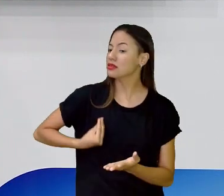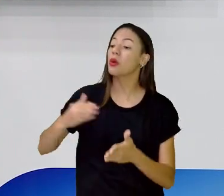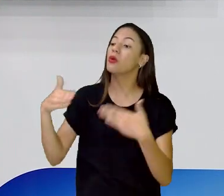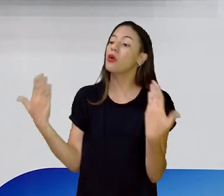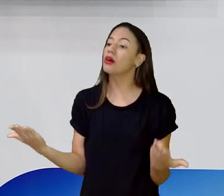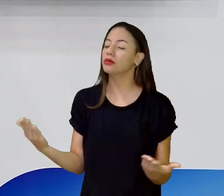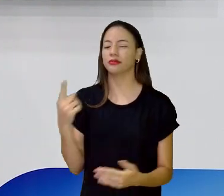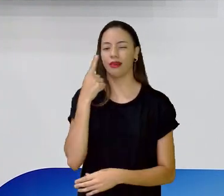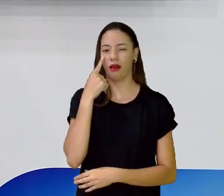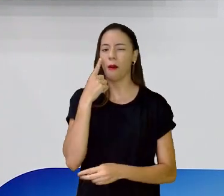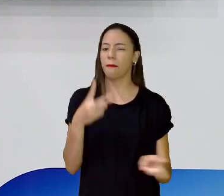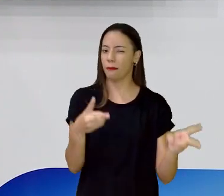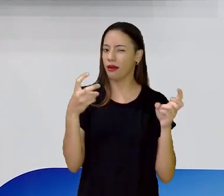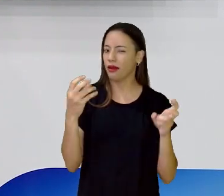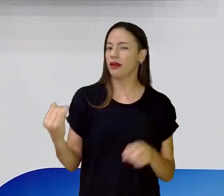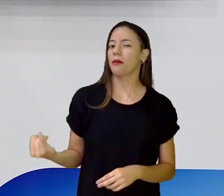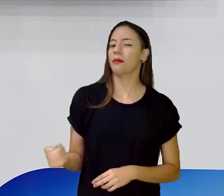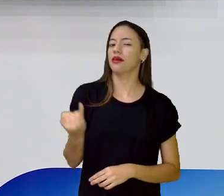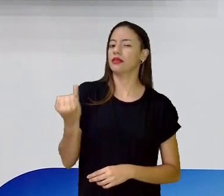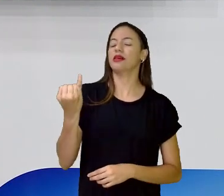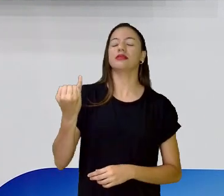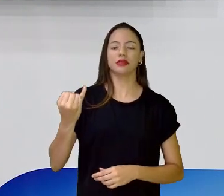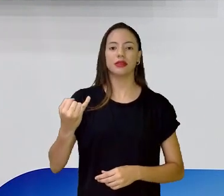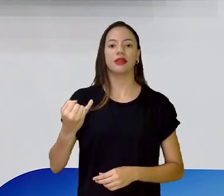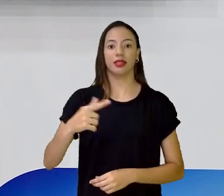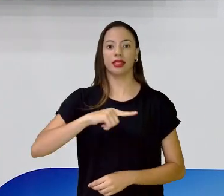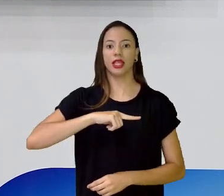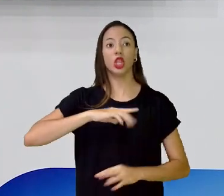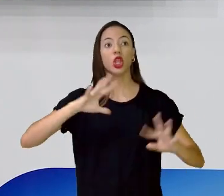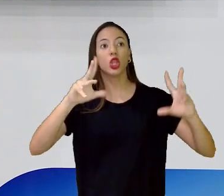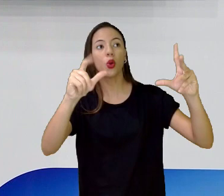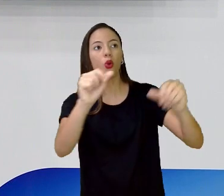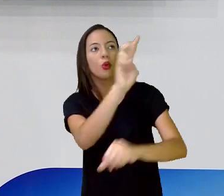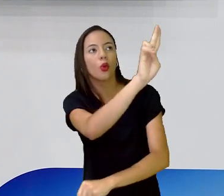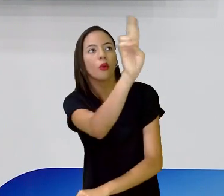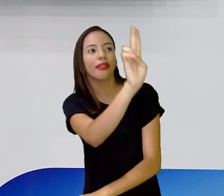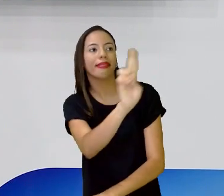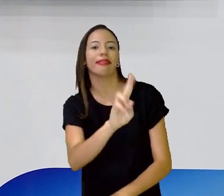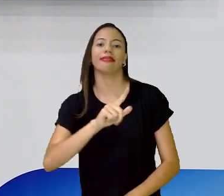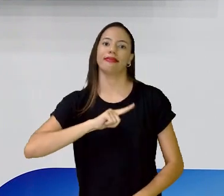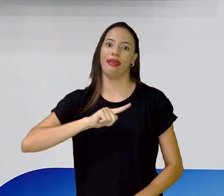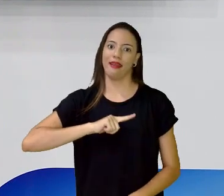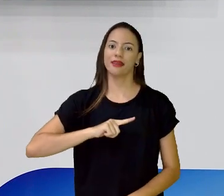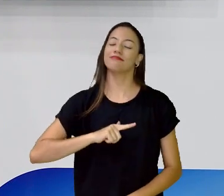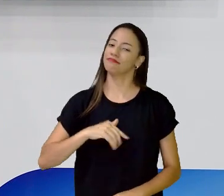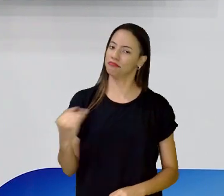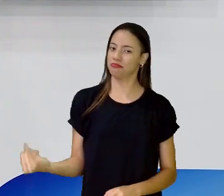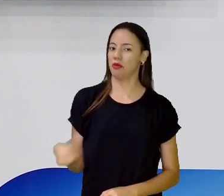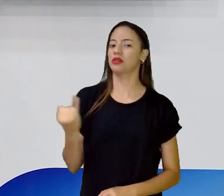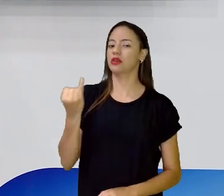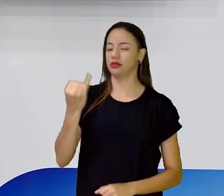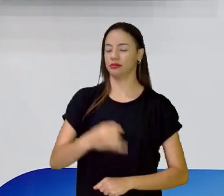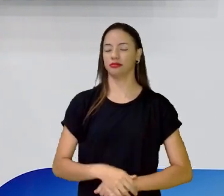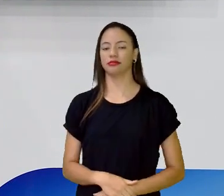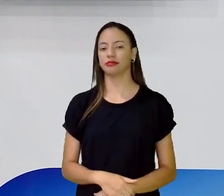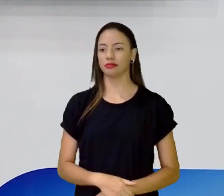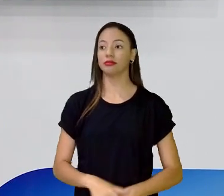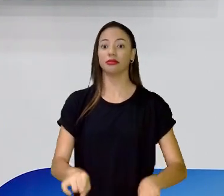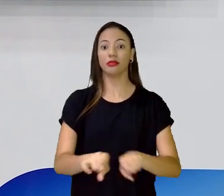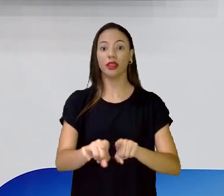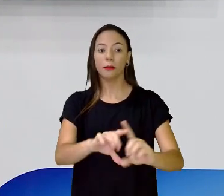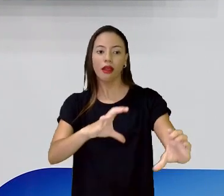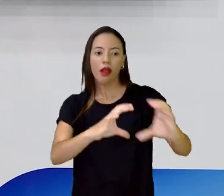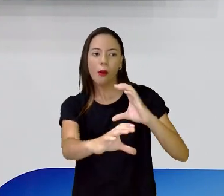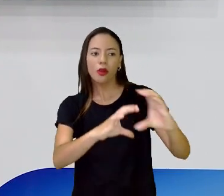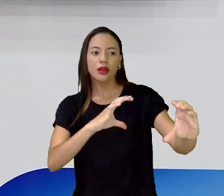a importância de darmos nomes a tudo que existe. E assim a sua